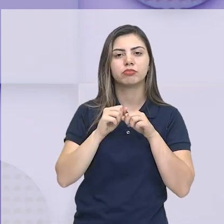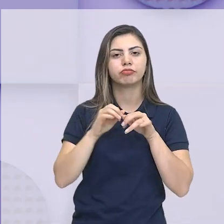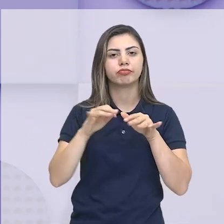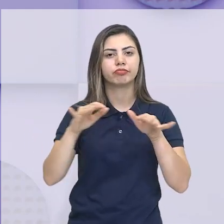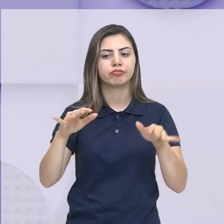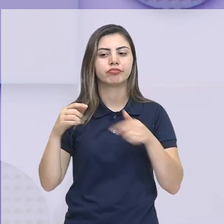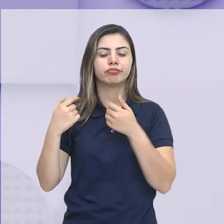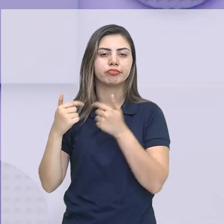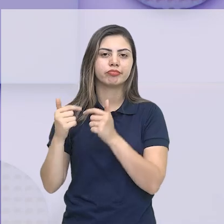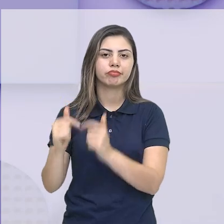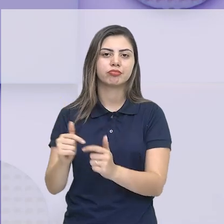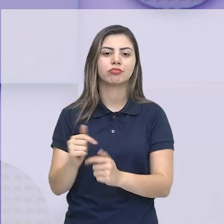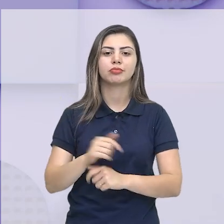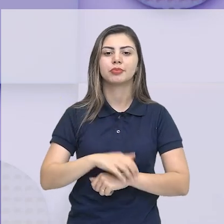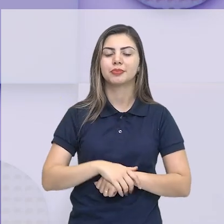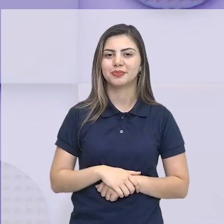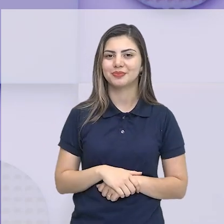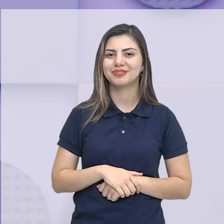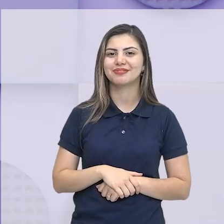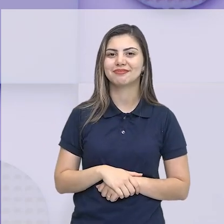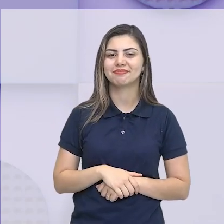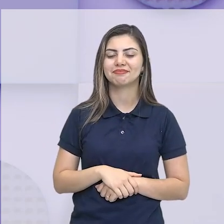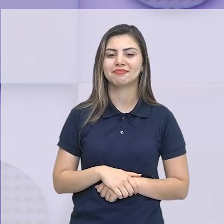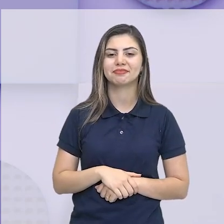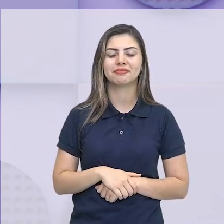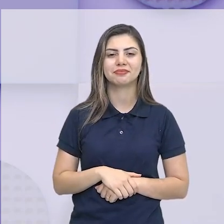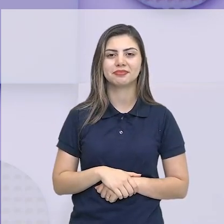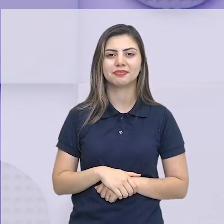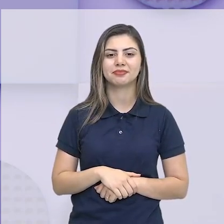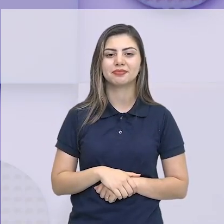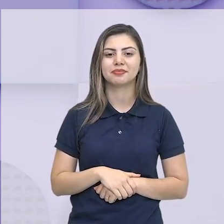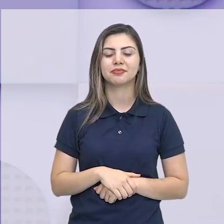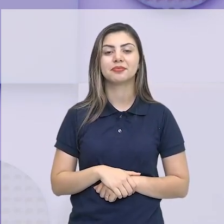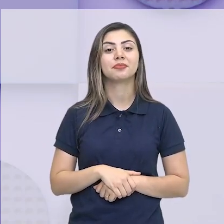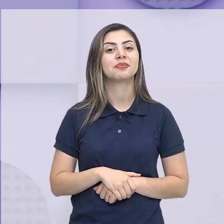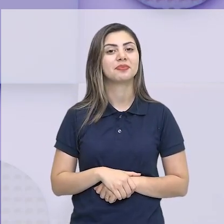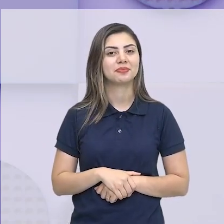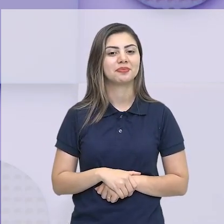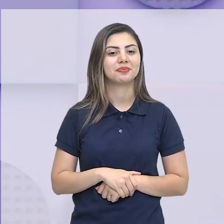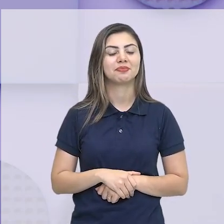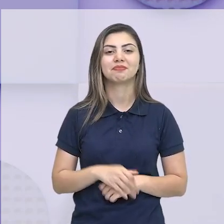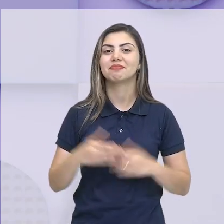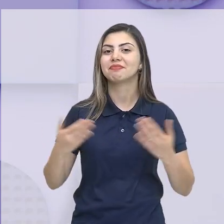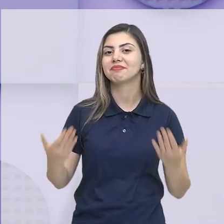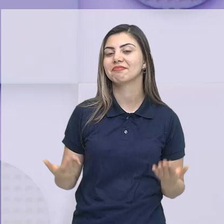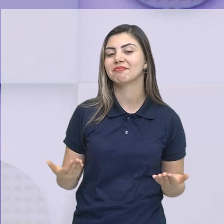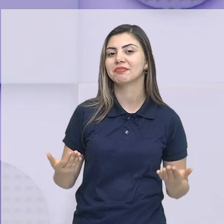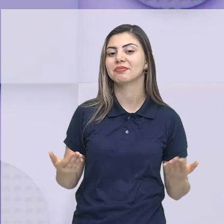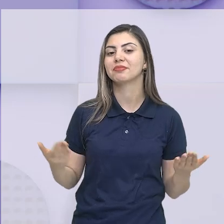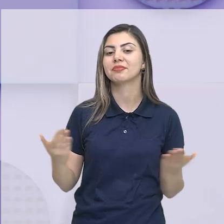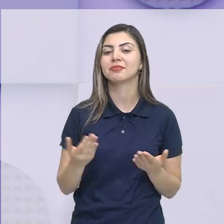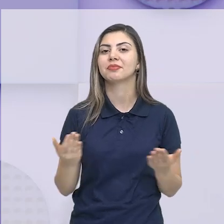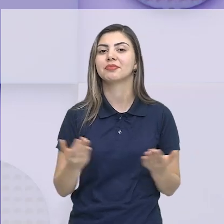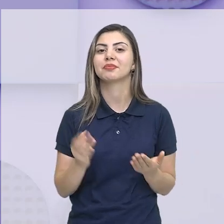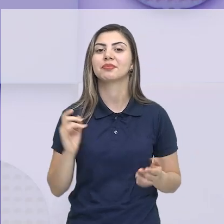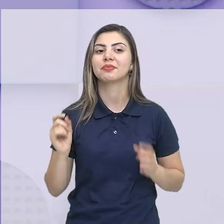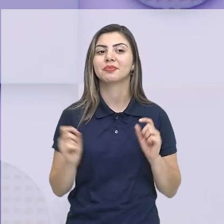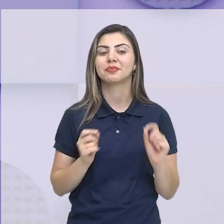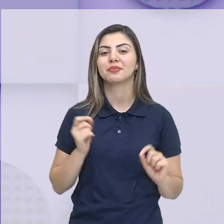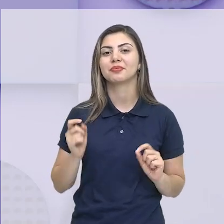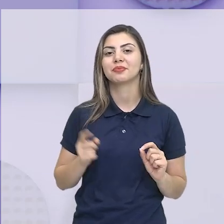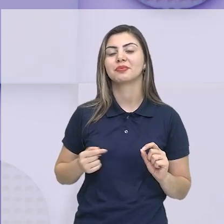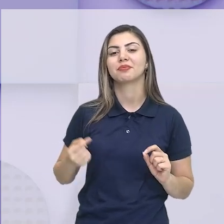de tempos em tempos, ok? Agora vamos, nesse exato momento, meu caro aluno, fazer a